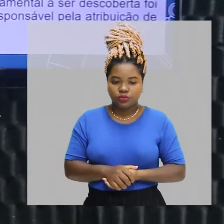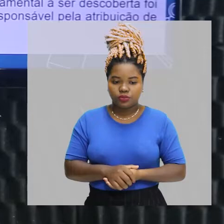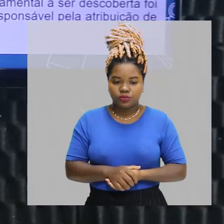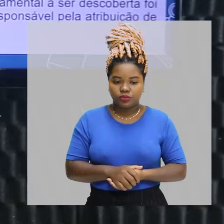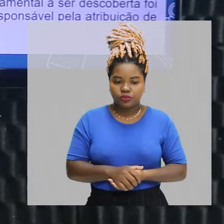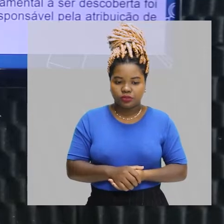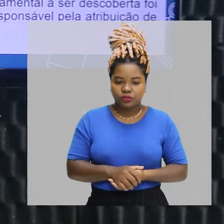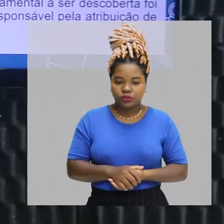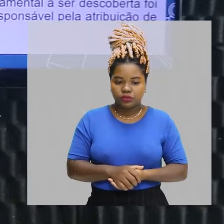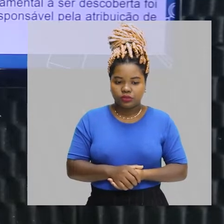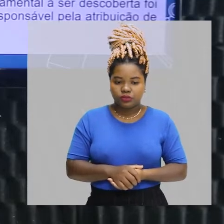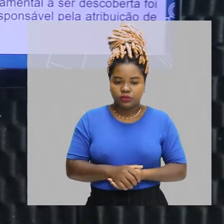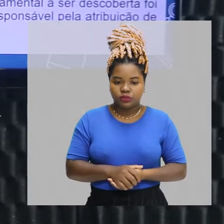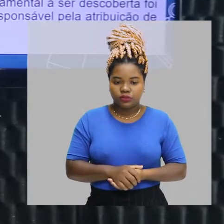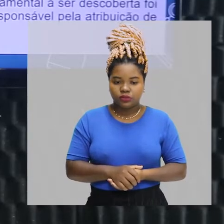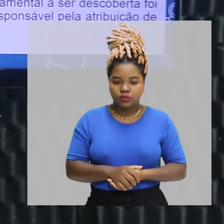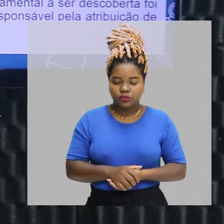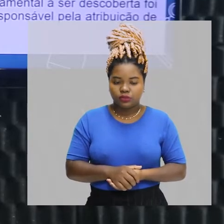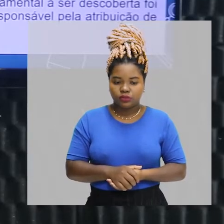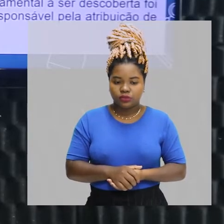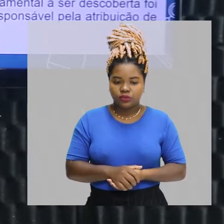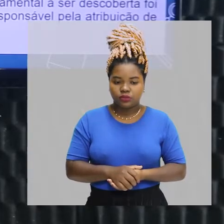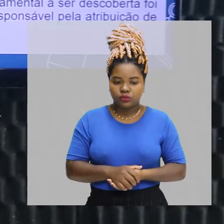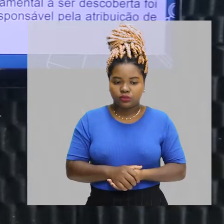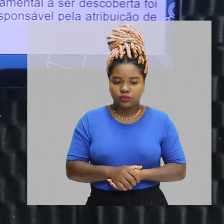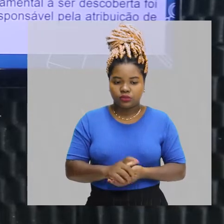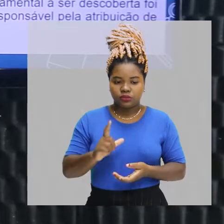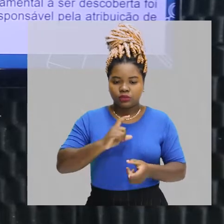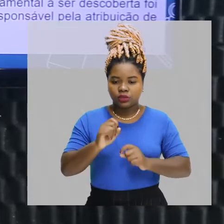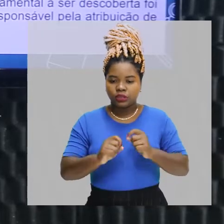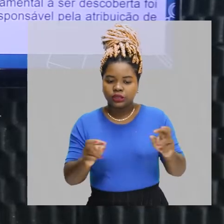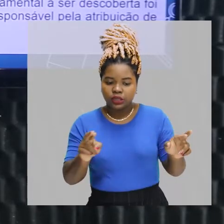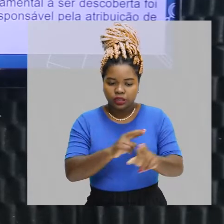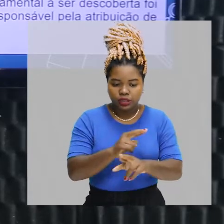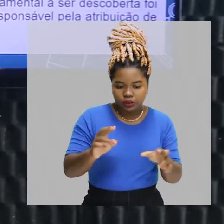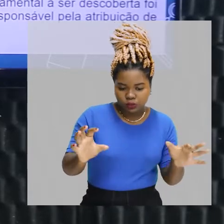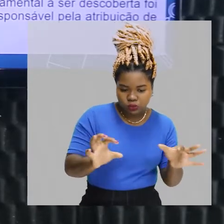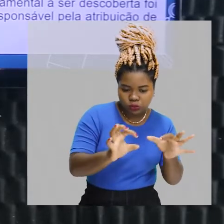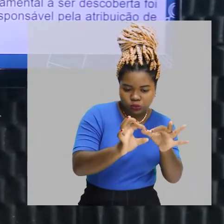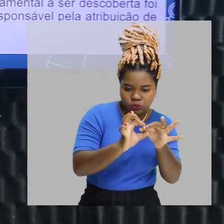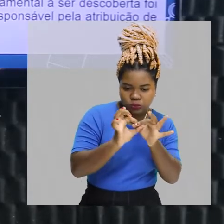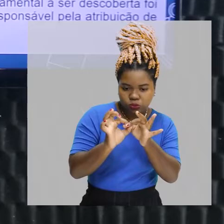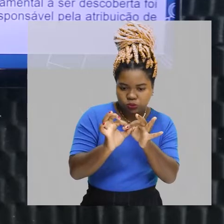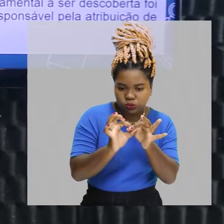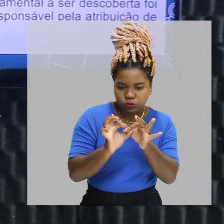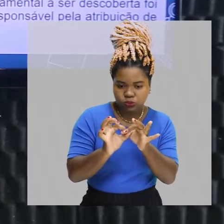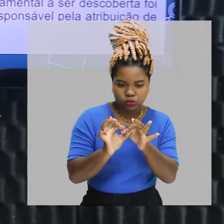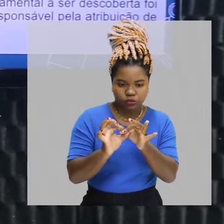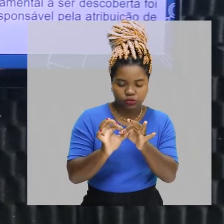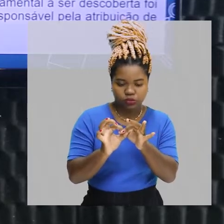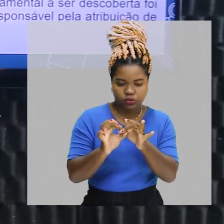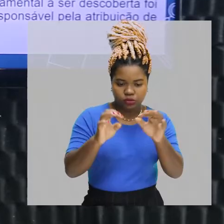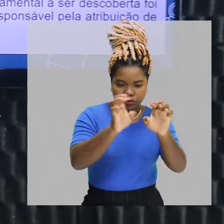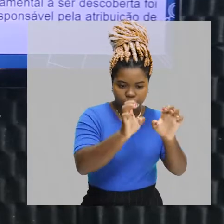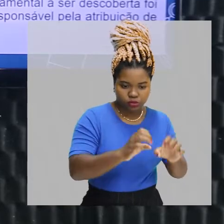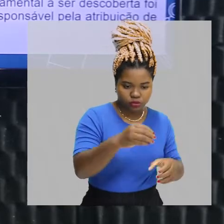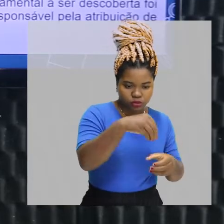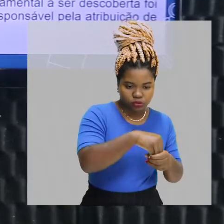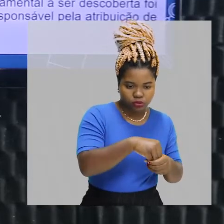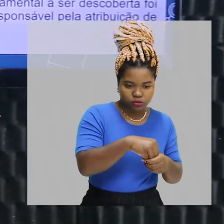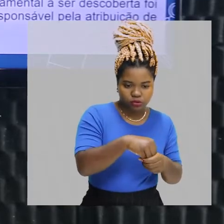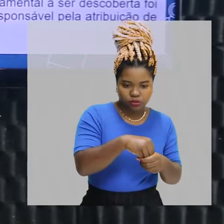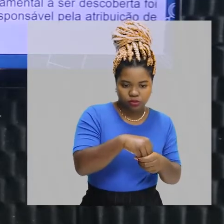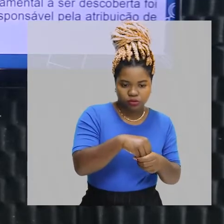eles que estão ali, né, mediando essa relação. Dentro deles, dentro dessa estrutura, né, por